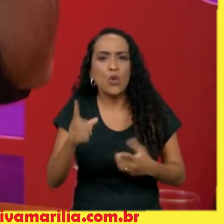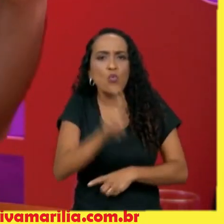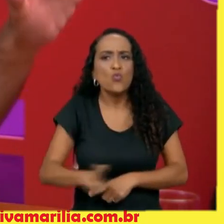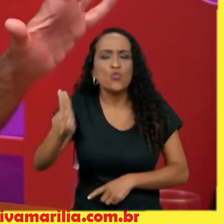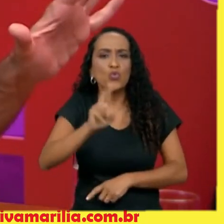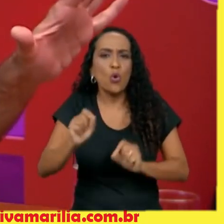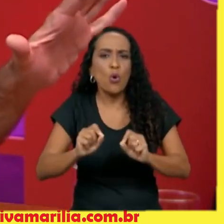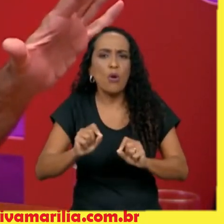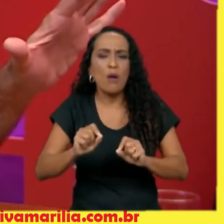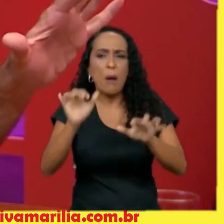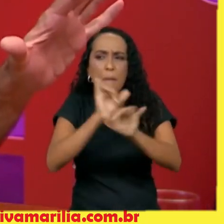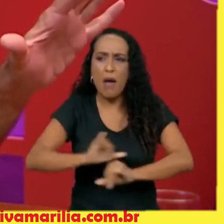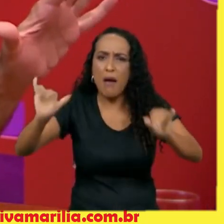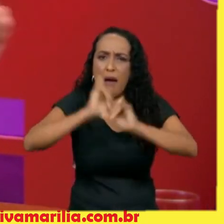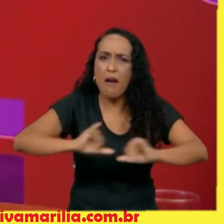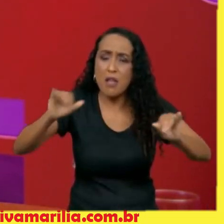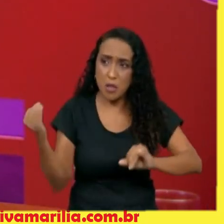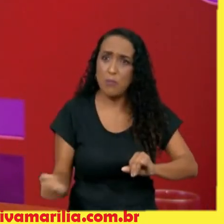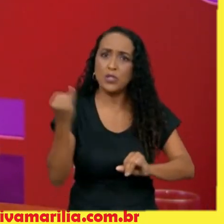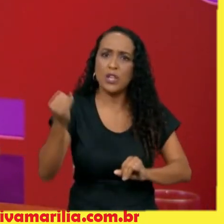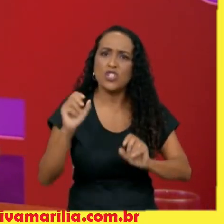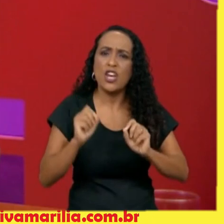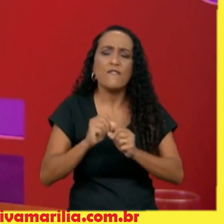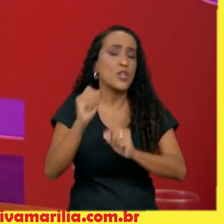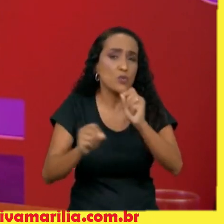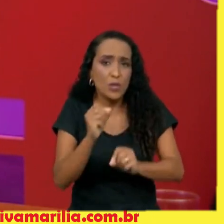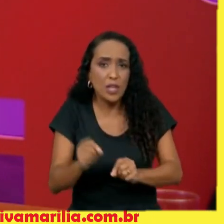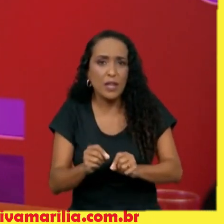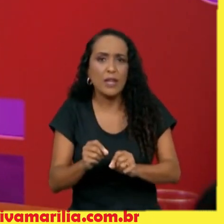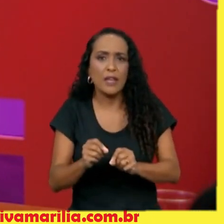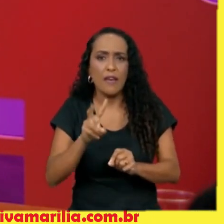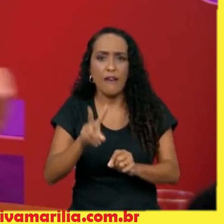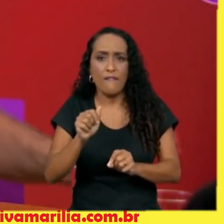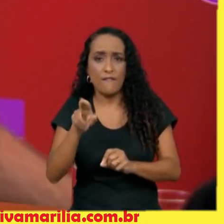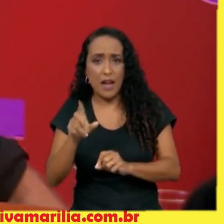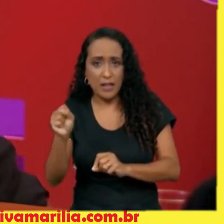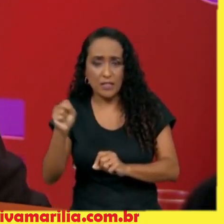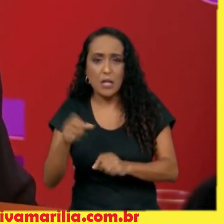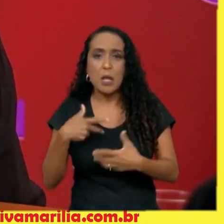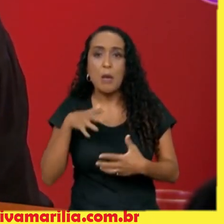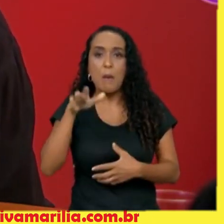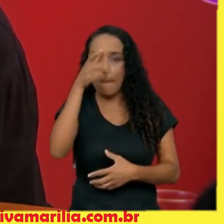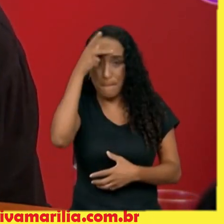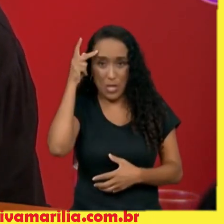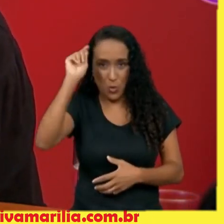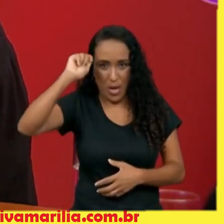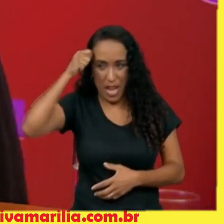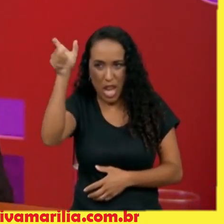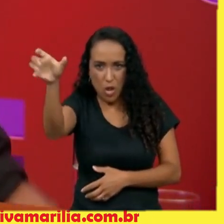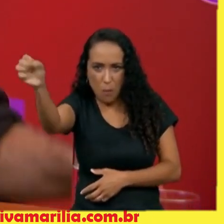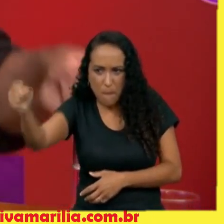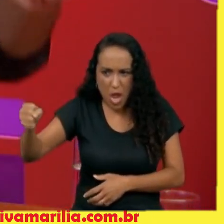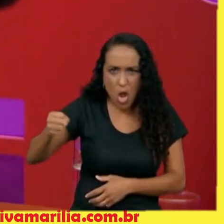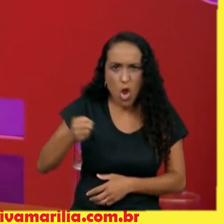de propaganda extremamente importante. O que foi que Vargas fez, que é muito pouco notado? Ele pegou esse negro que estava no lixo e disse assim,